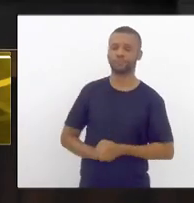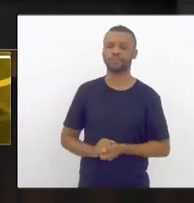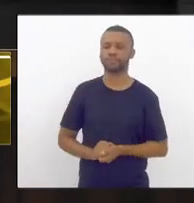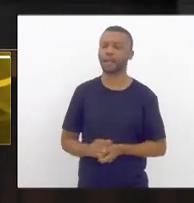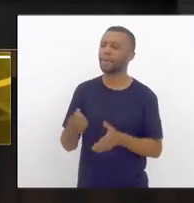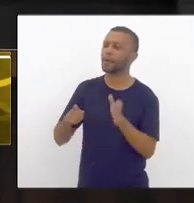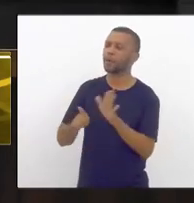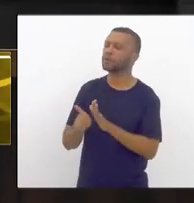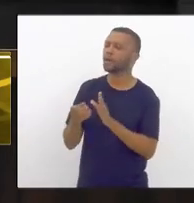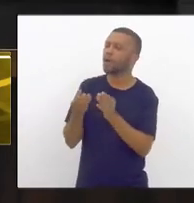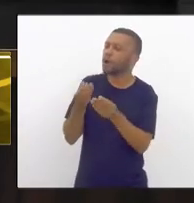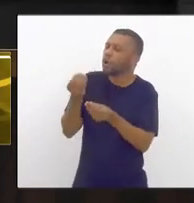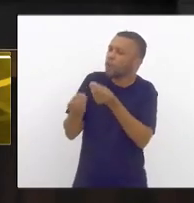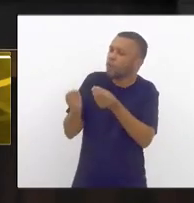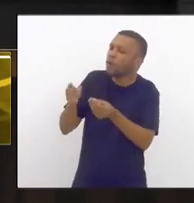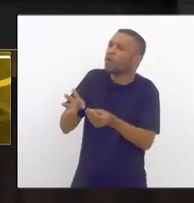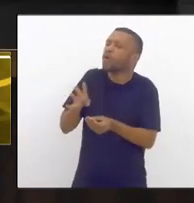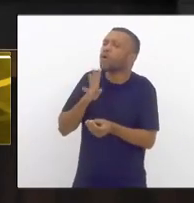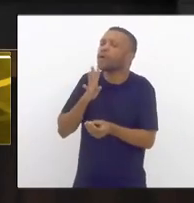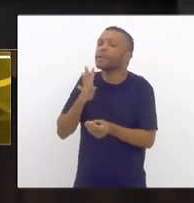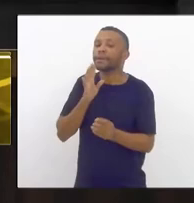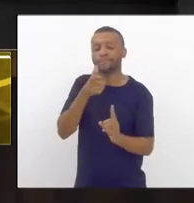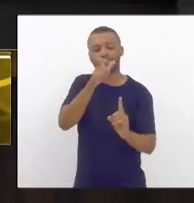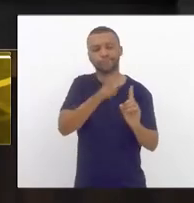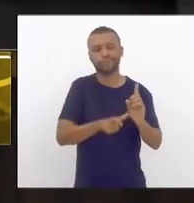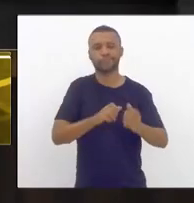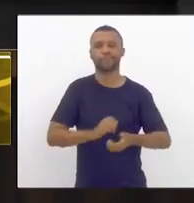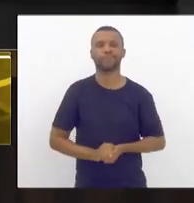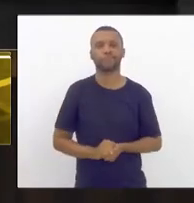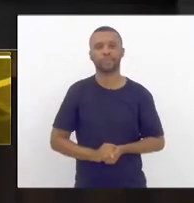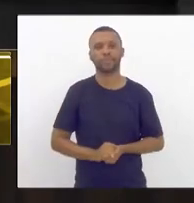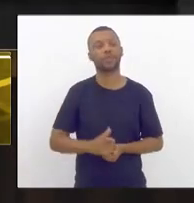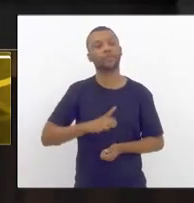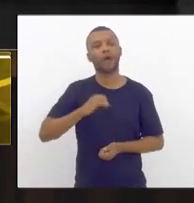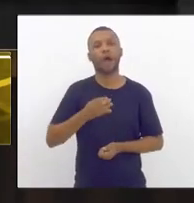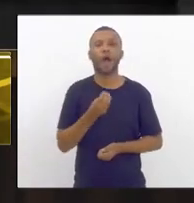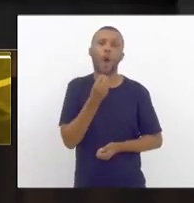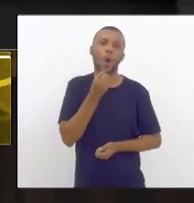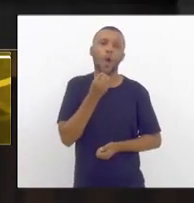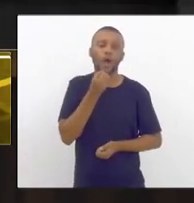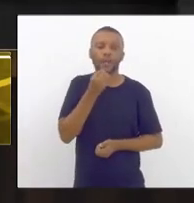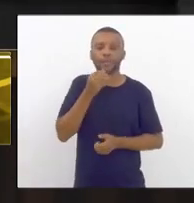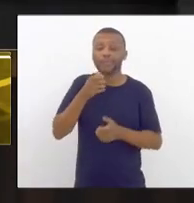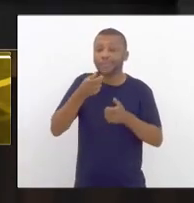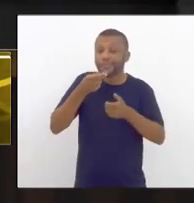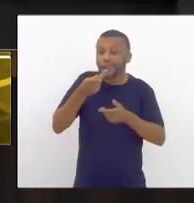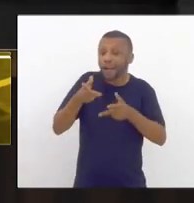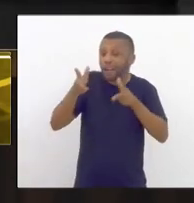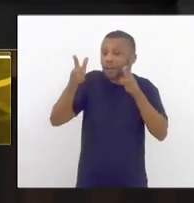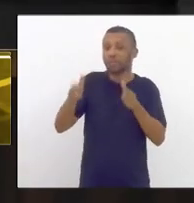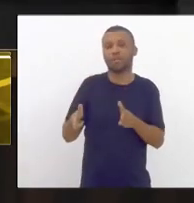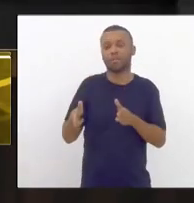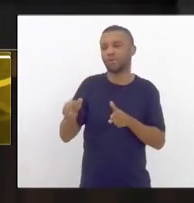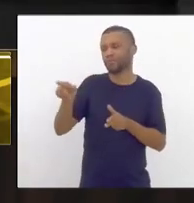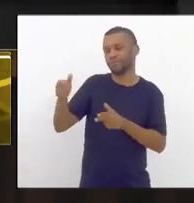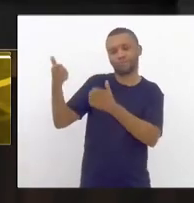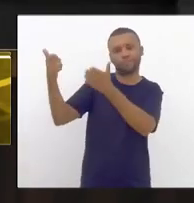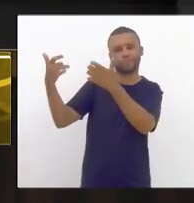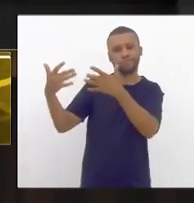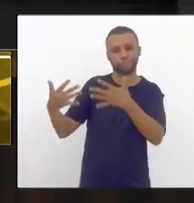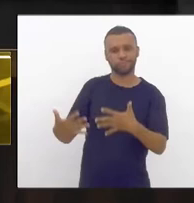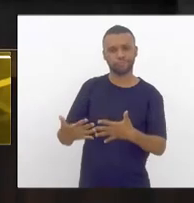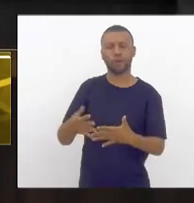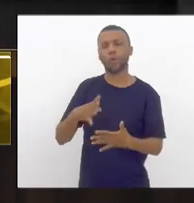o homenageado e eu tive a oportunidade de repetir exatamente a mesma coisa que o senhor porque eu conheci o Dr